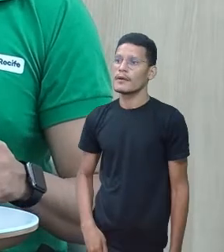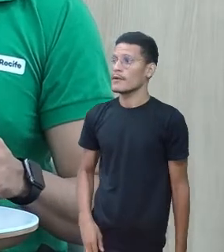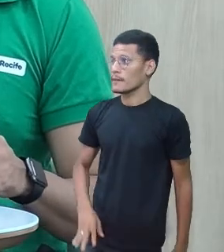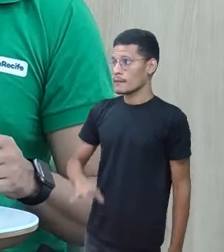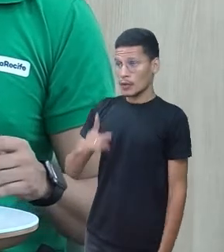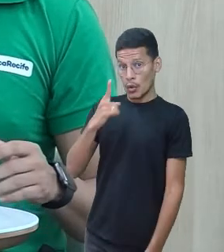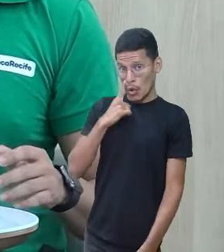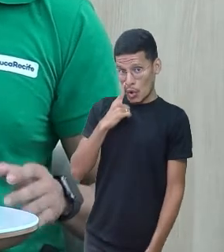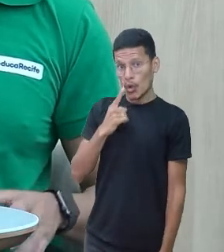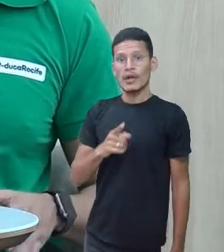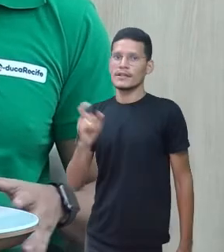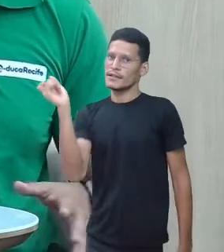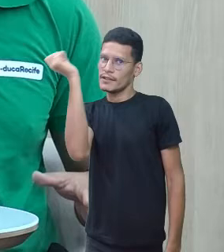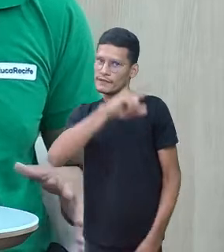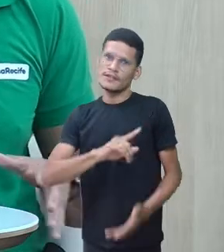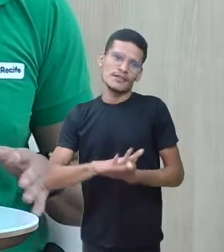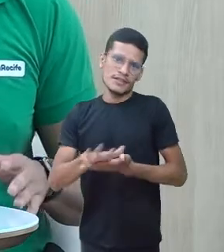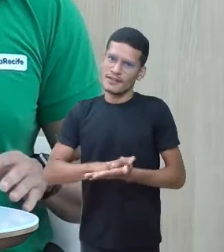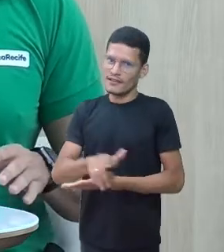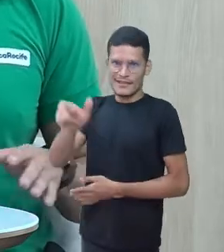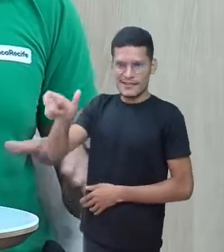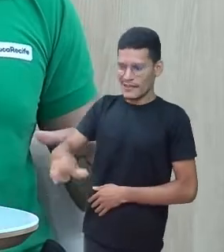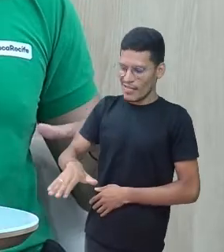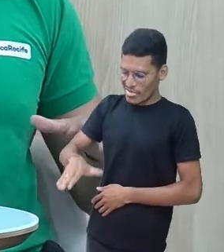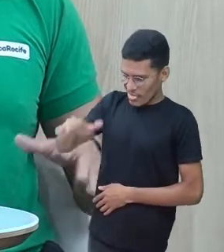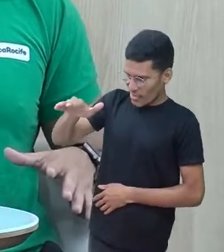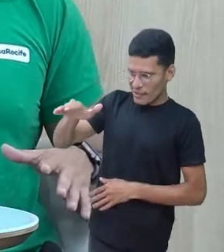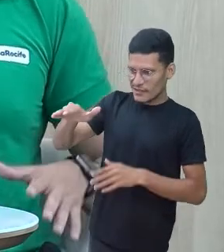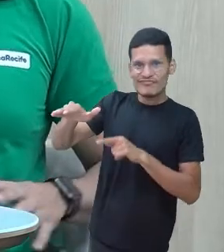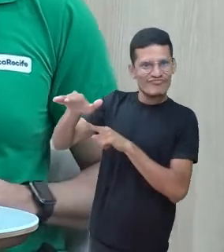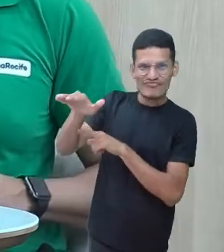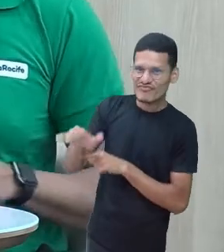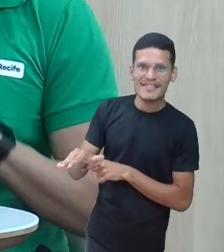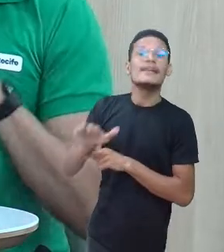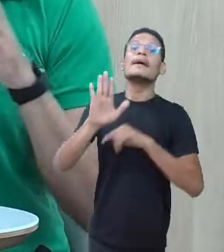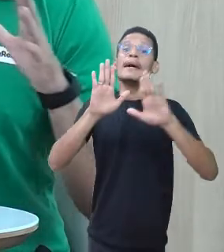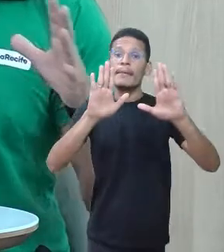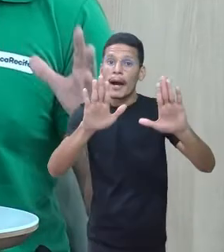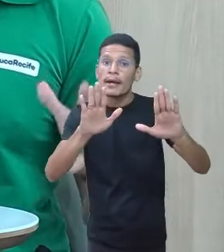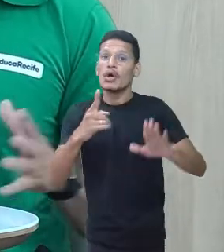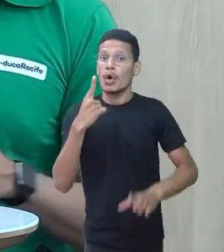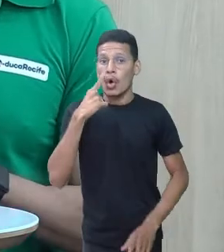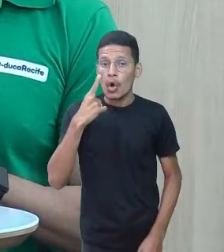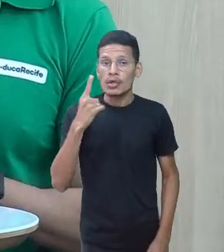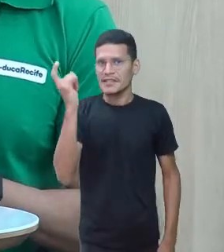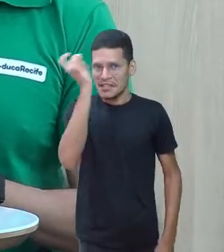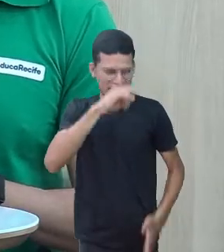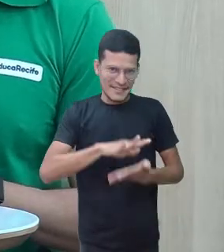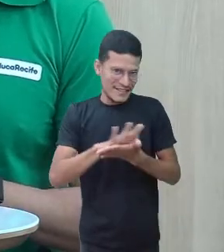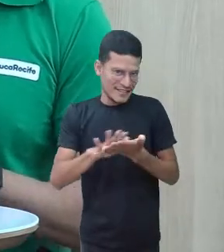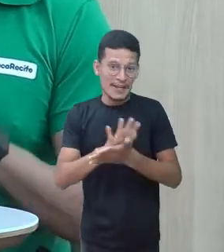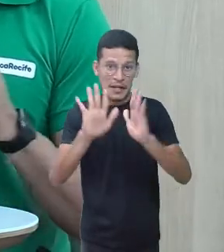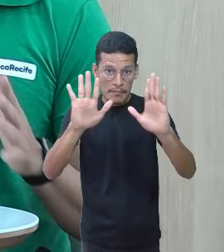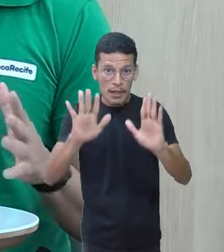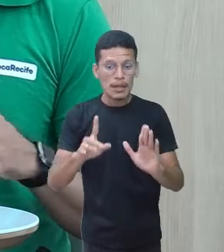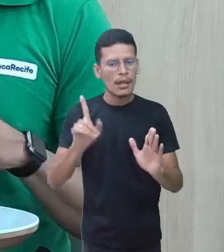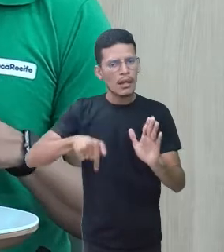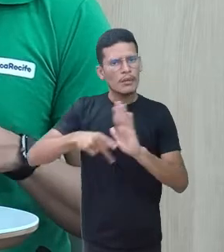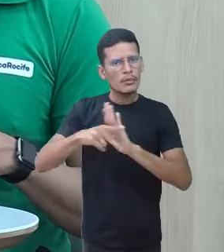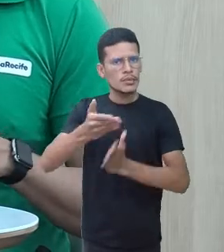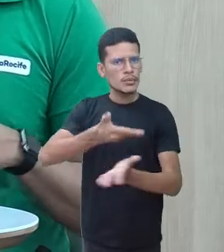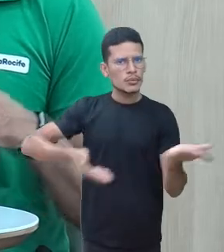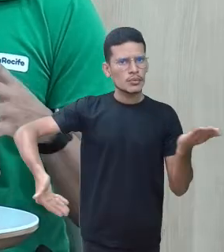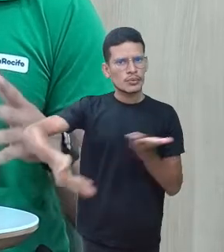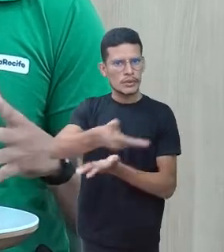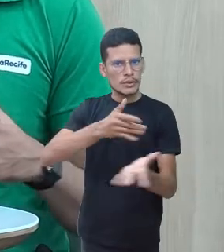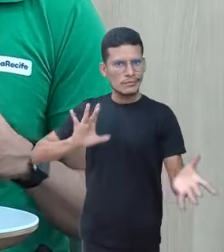Mas não é tão difícil, né? Não é tão difícil de fazer isso. Mas são essas relações que a gente encontra em relação